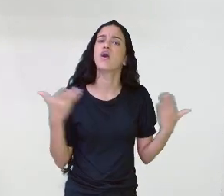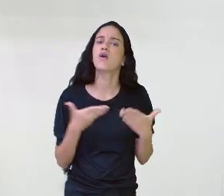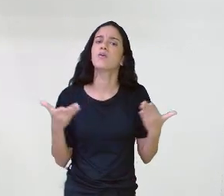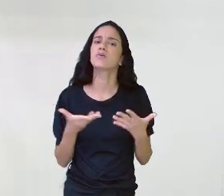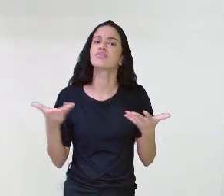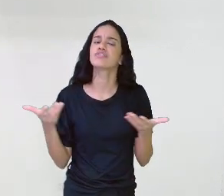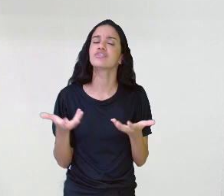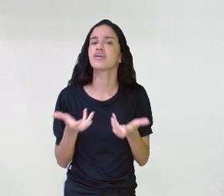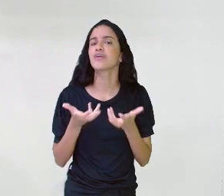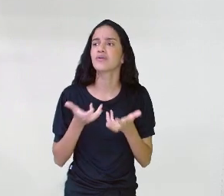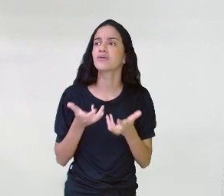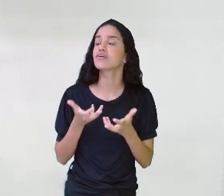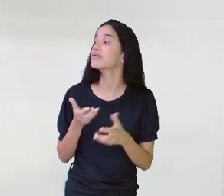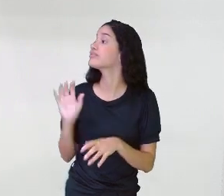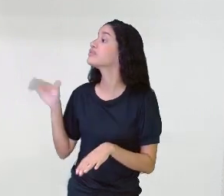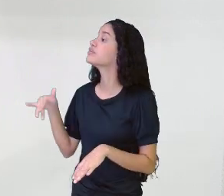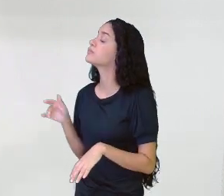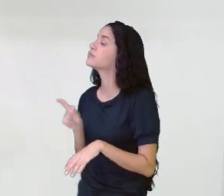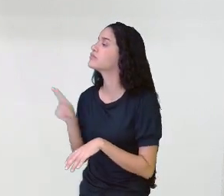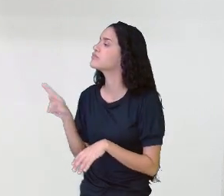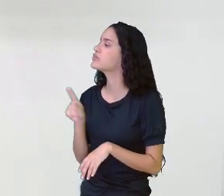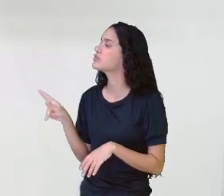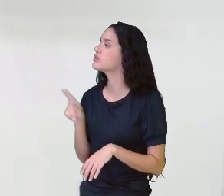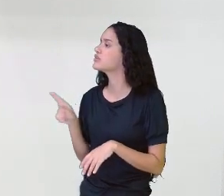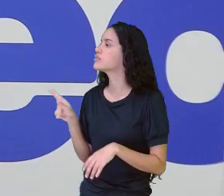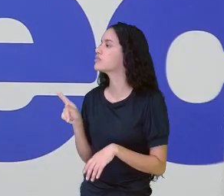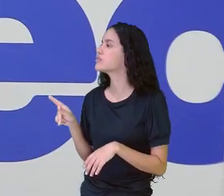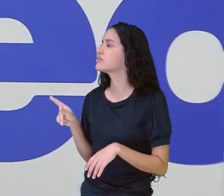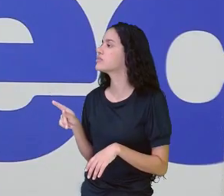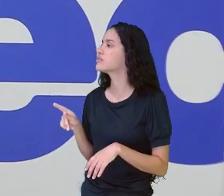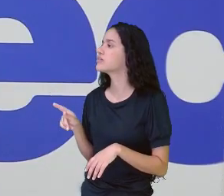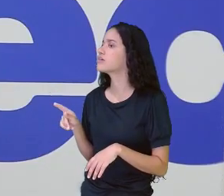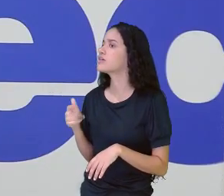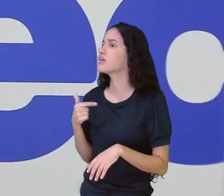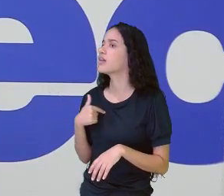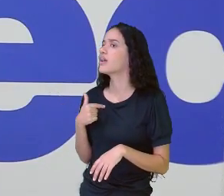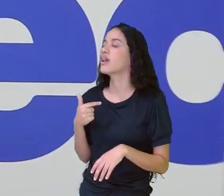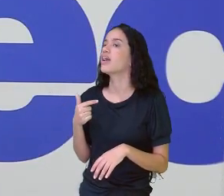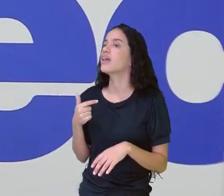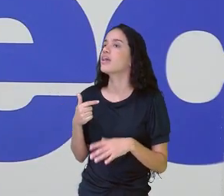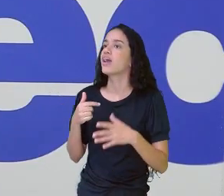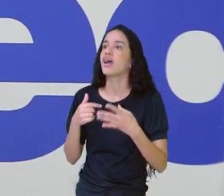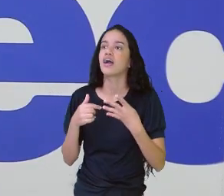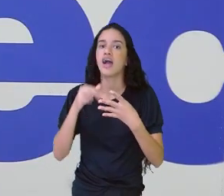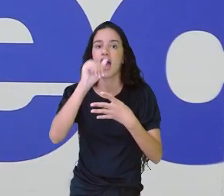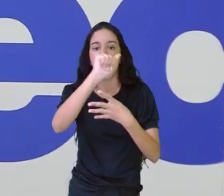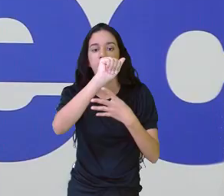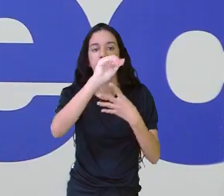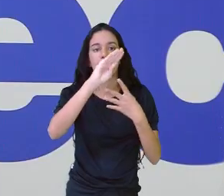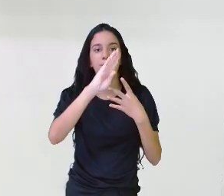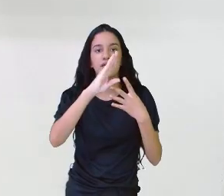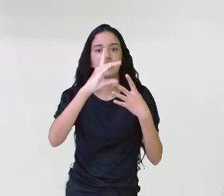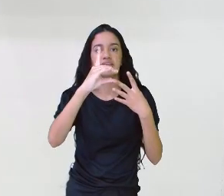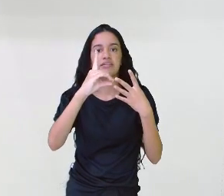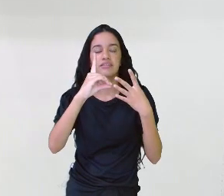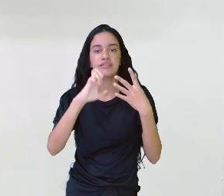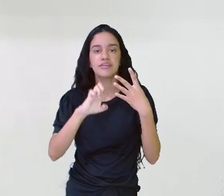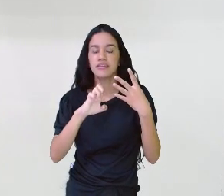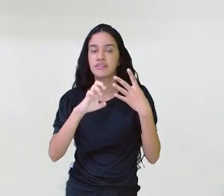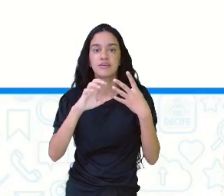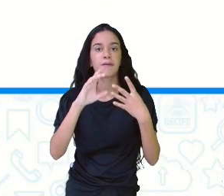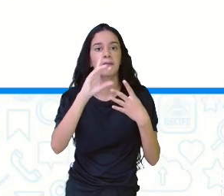só quero a identificação. E aí, professora? Laura respondeu que a alternativa é a alternativa B de bola. B de